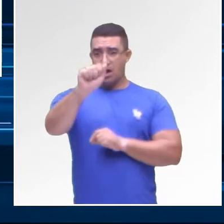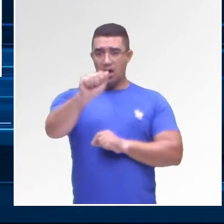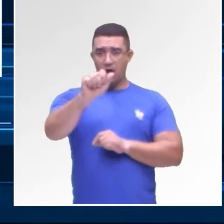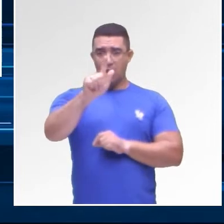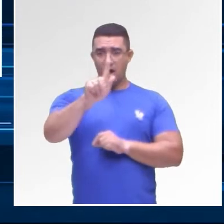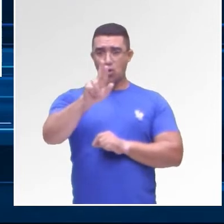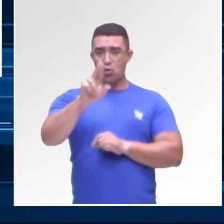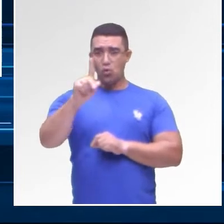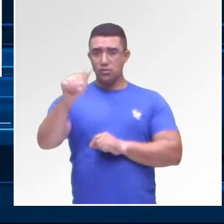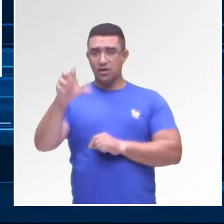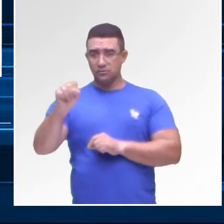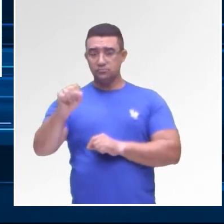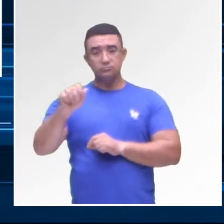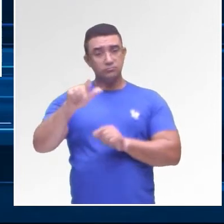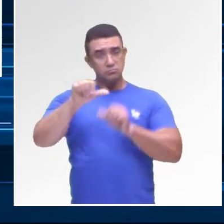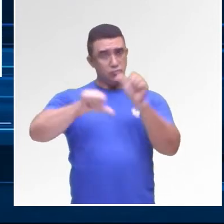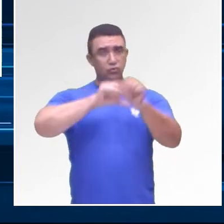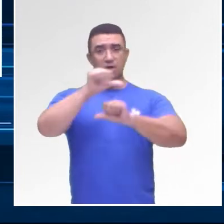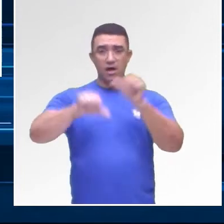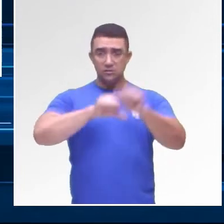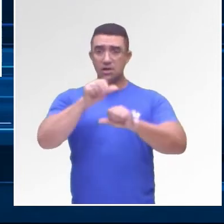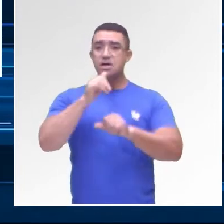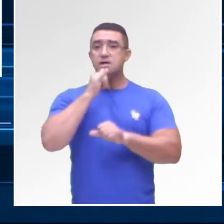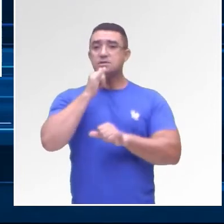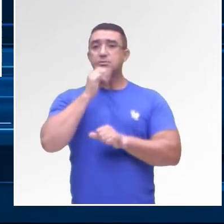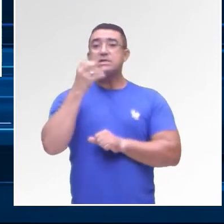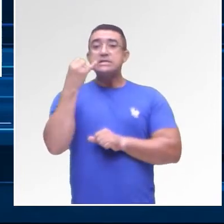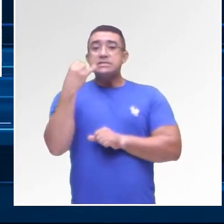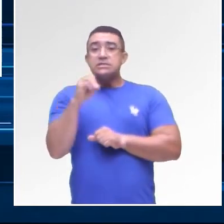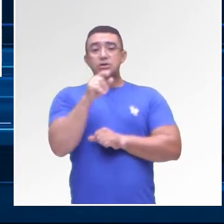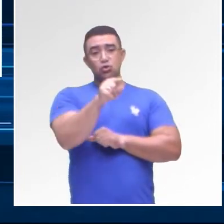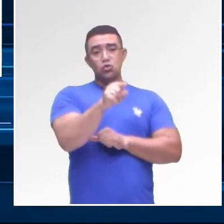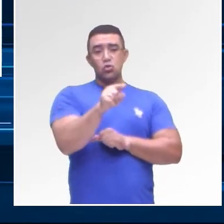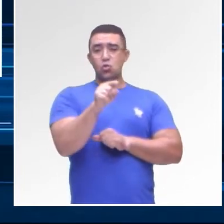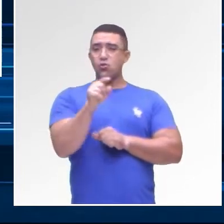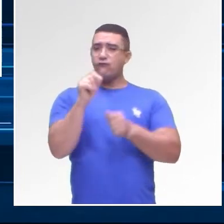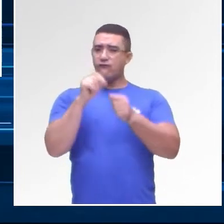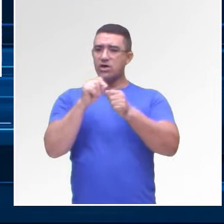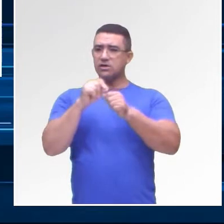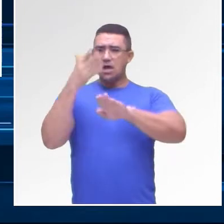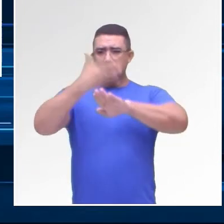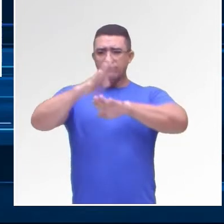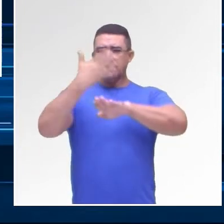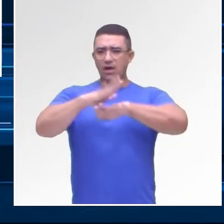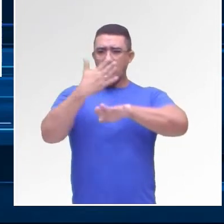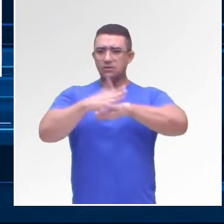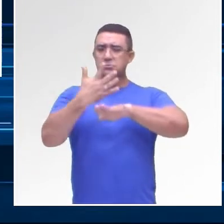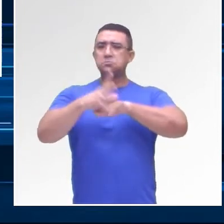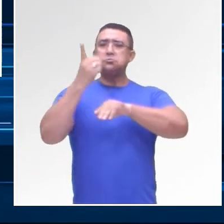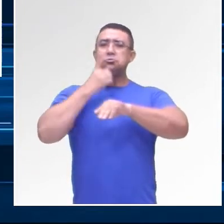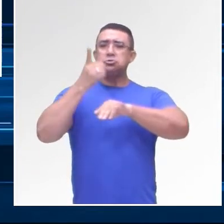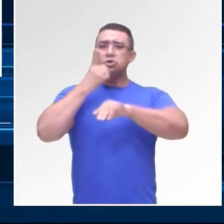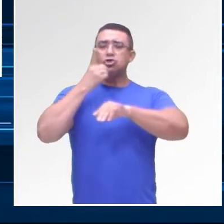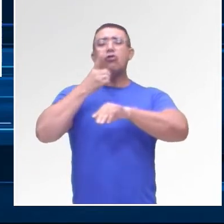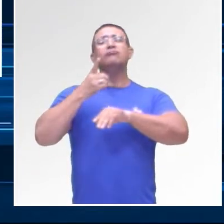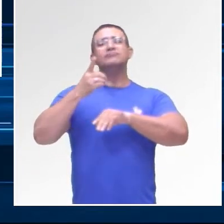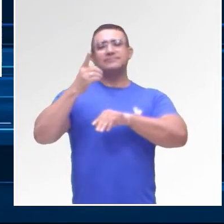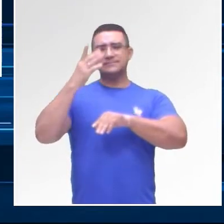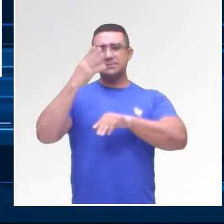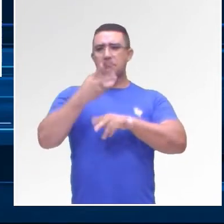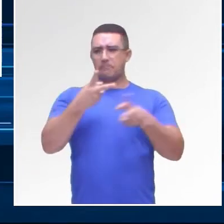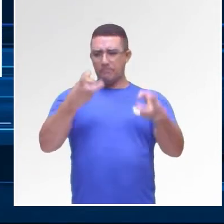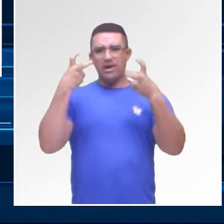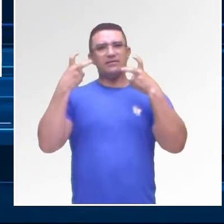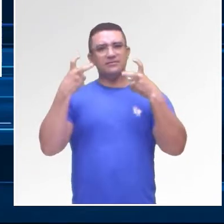exercício. Você fazendo o exercício, você consegue perceber a mudança que ocorre no seu corpo. E aí nós